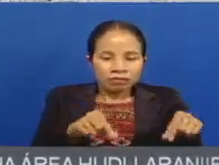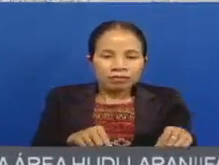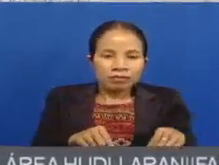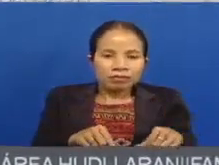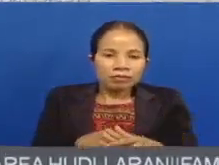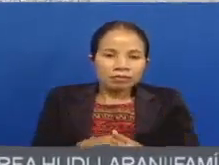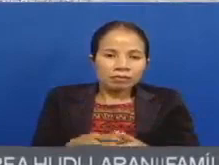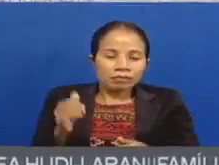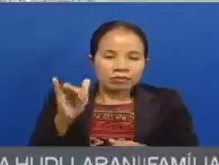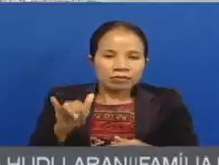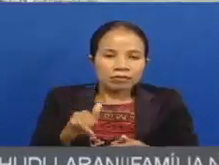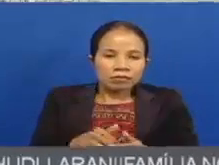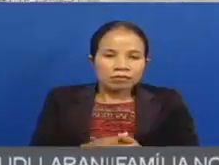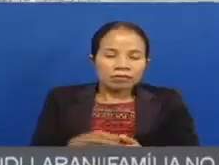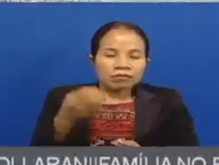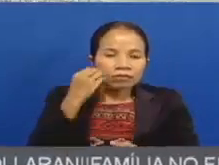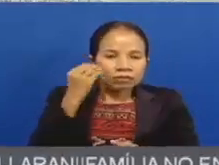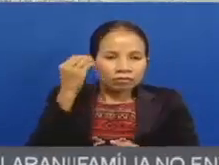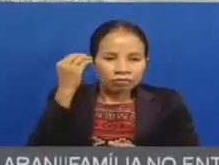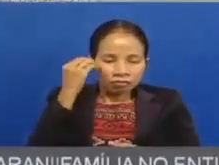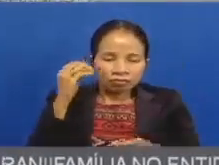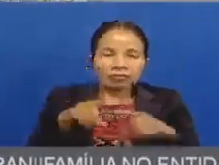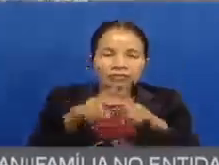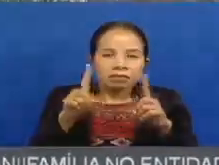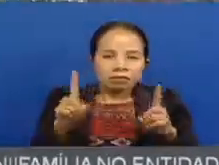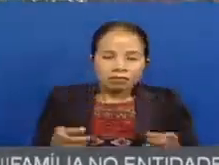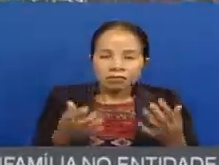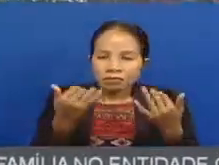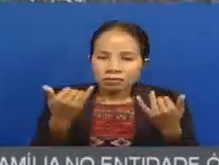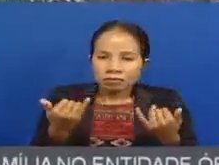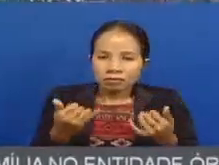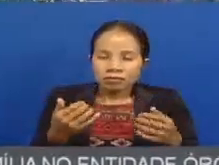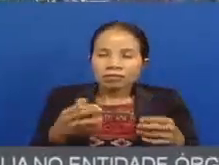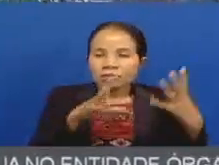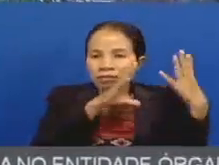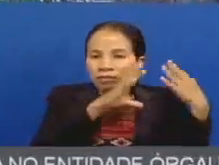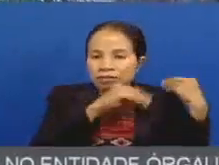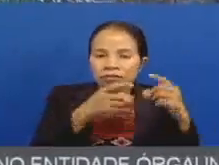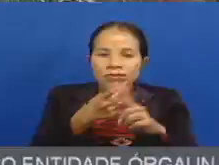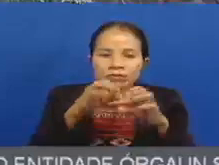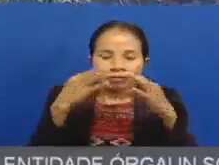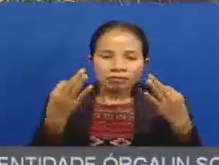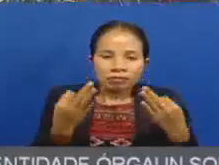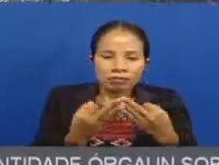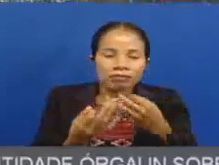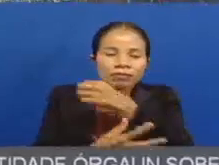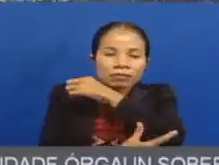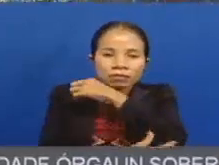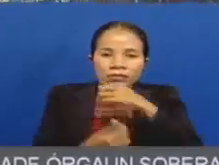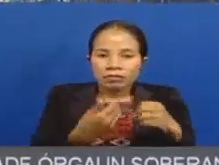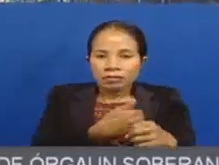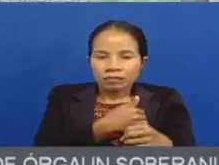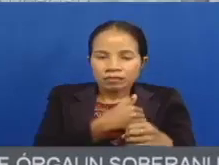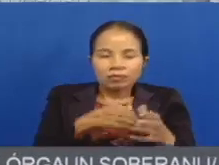ne sireneha horifatin mai be to agora esperança si família vulnerável ne si da